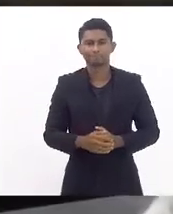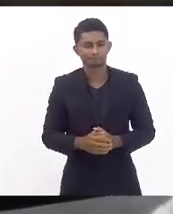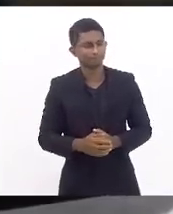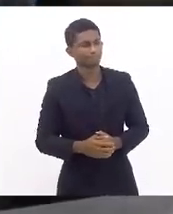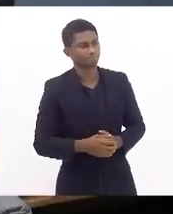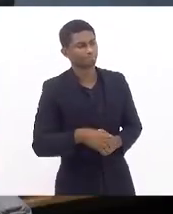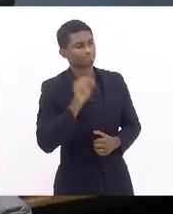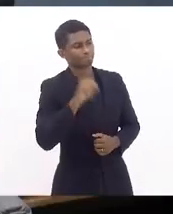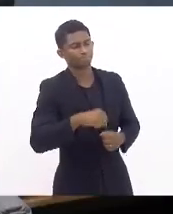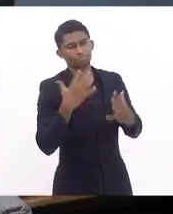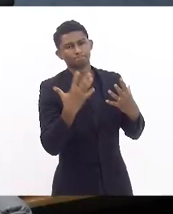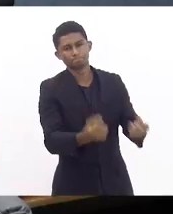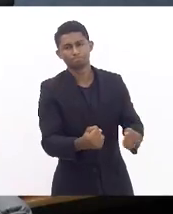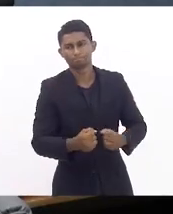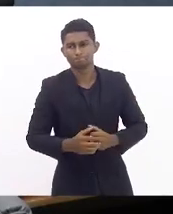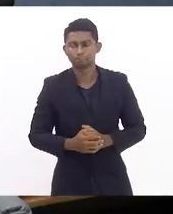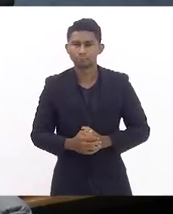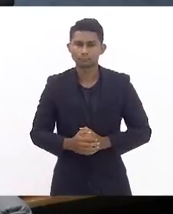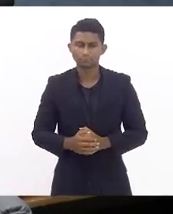Favorável.